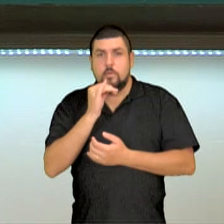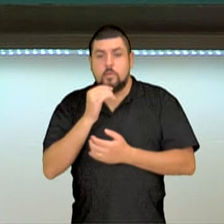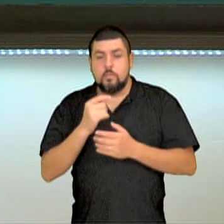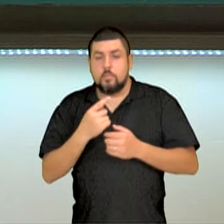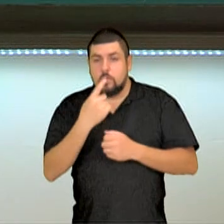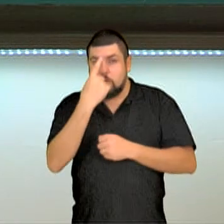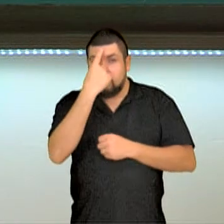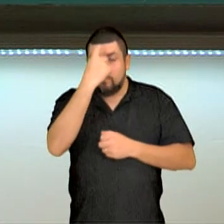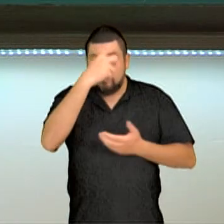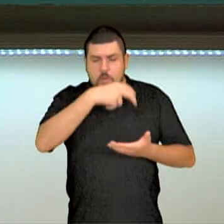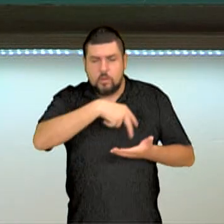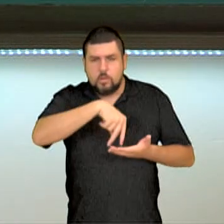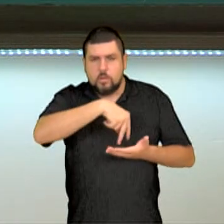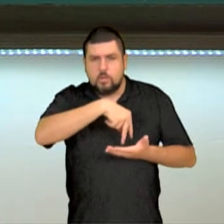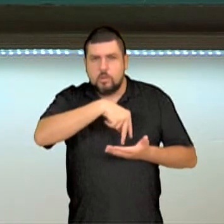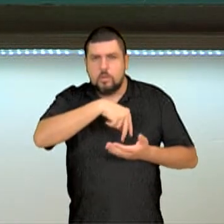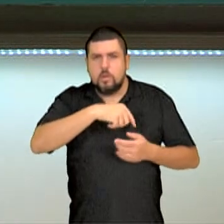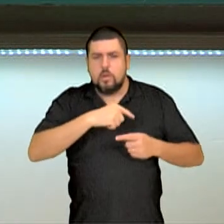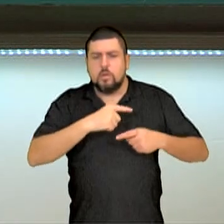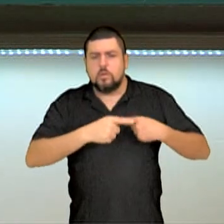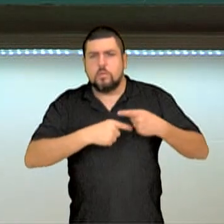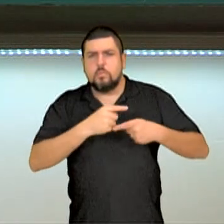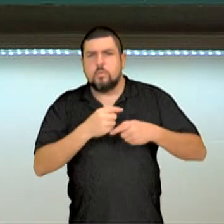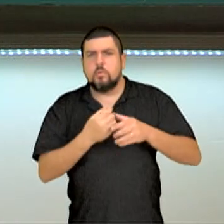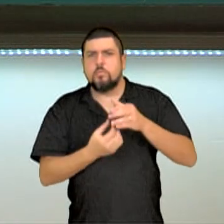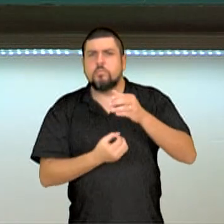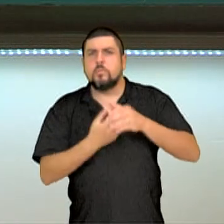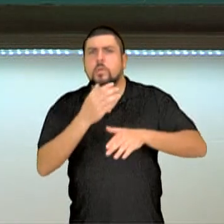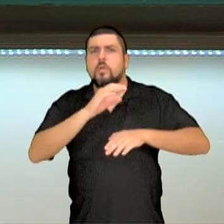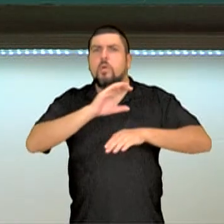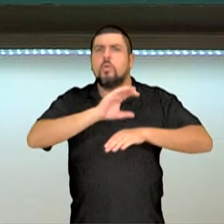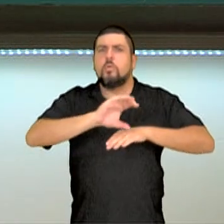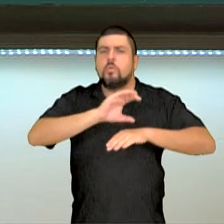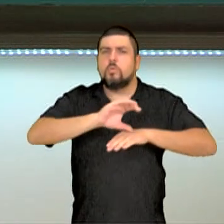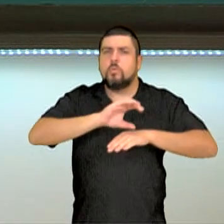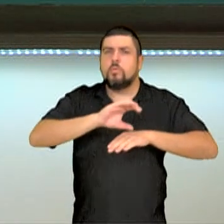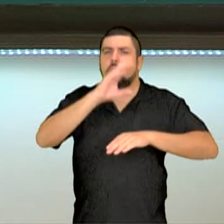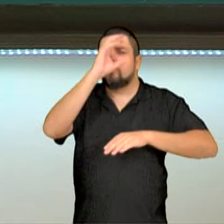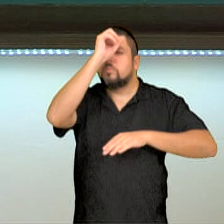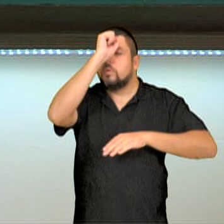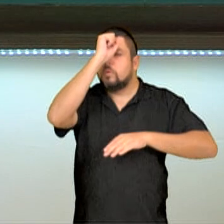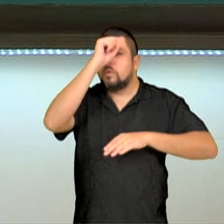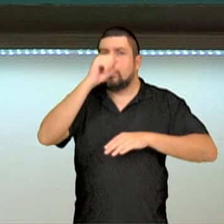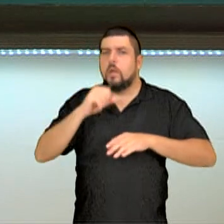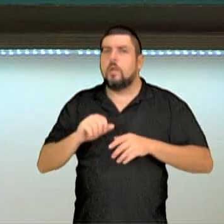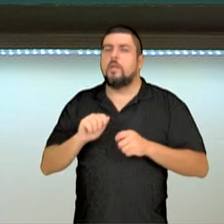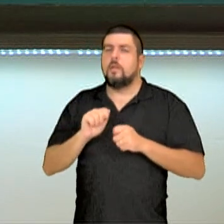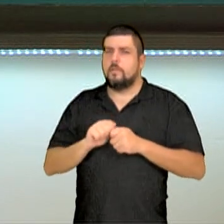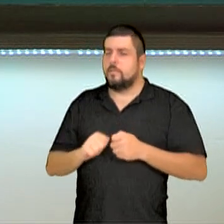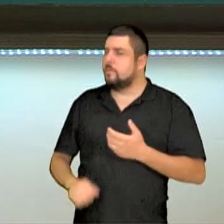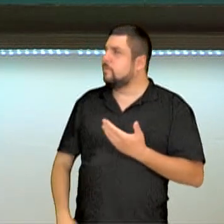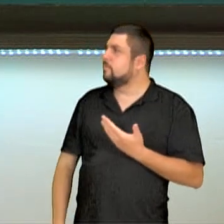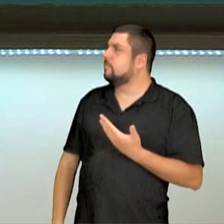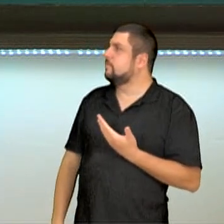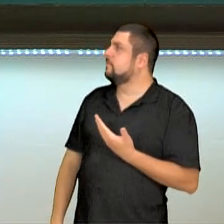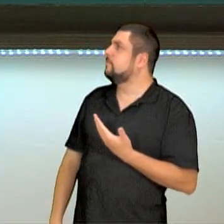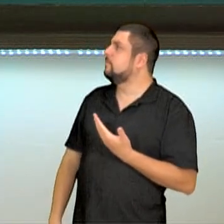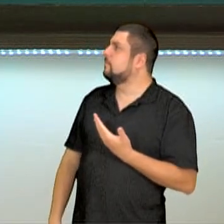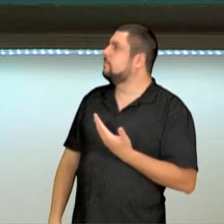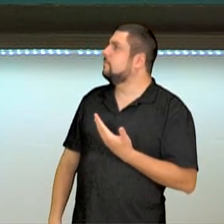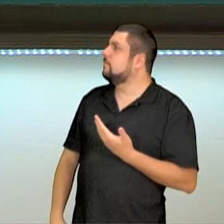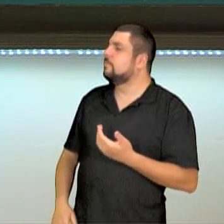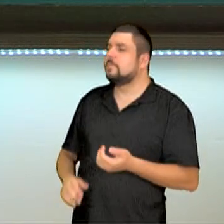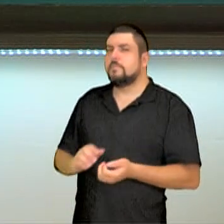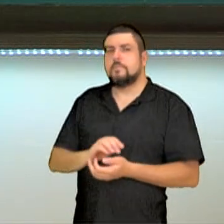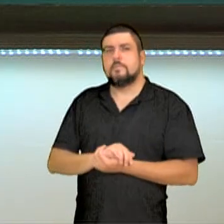primeiro local onde vai ter um curso para aprender a dançar. Foi o que ele fez. Tá? E com isso, claro, quando você vai,